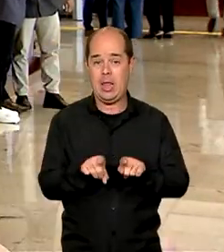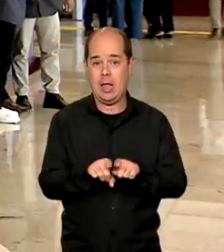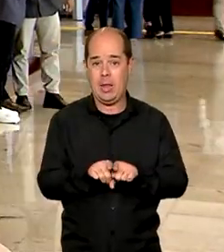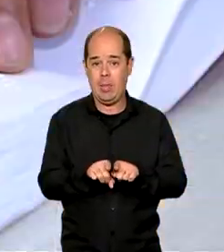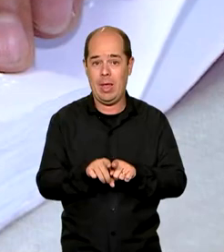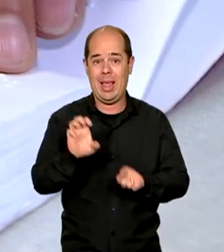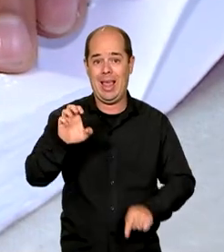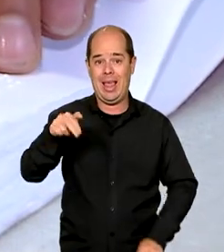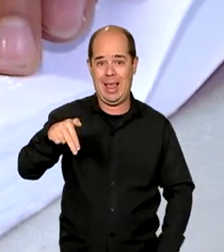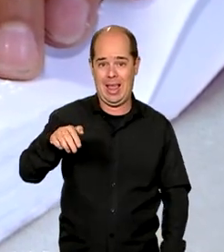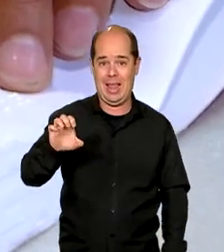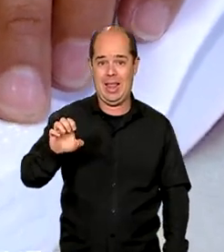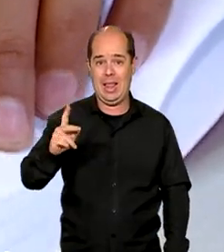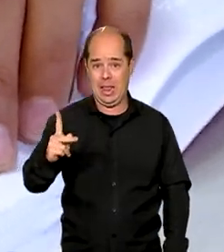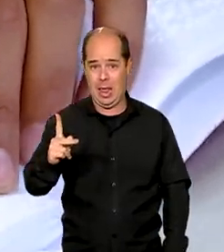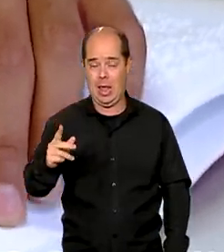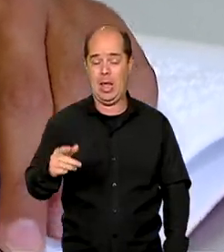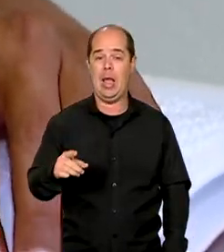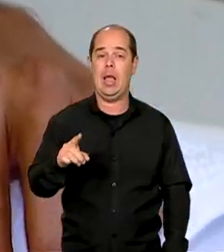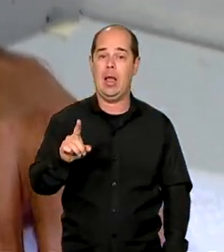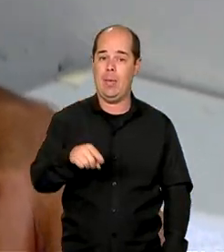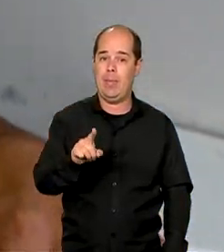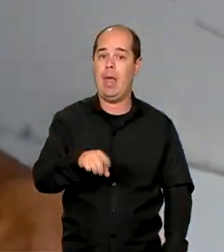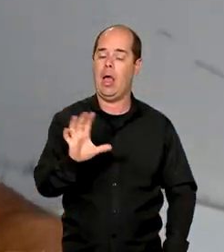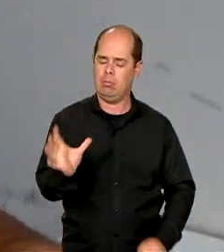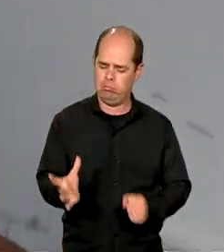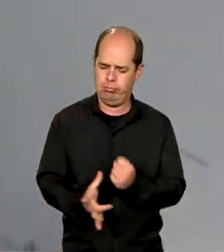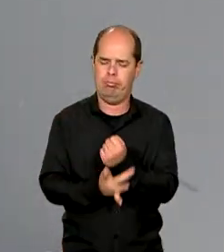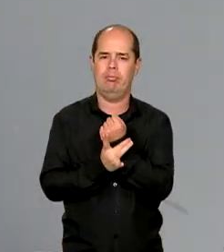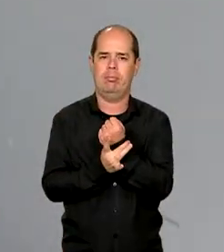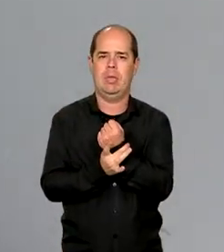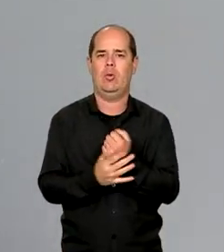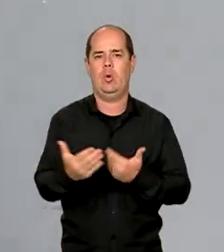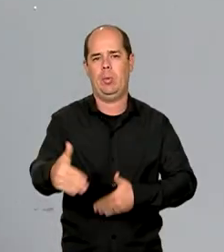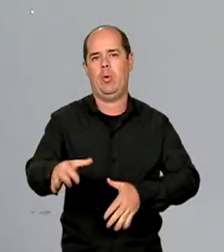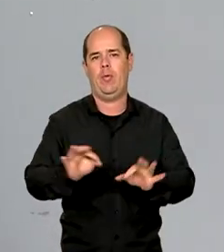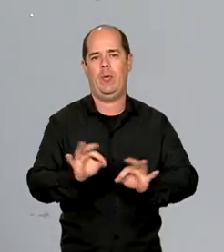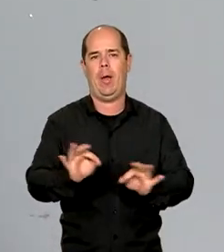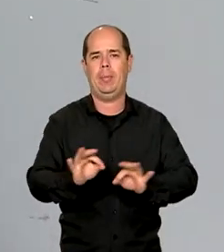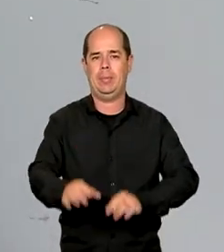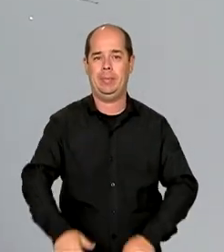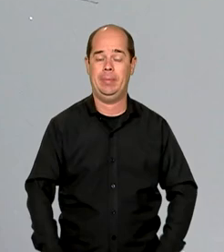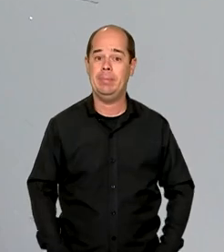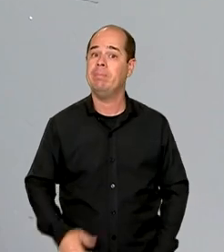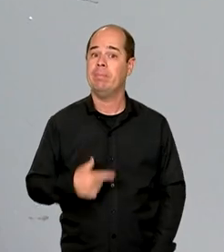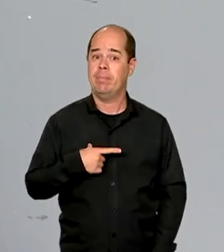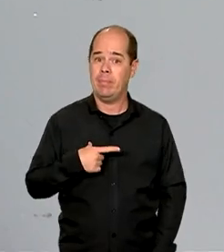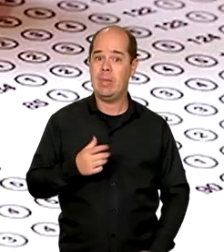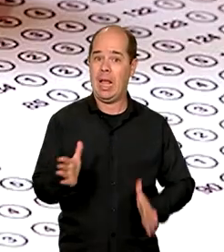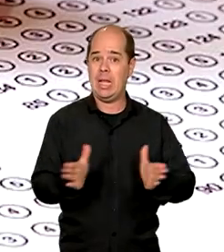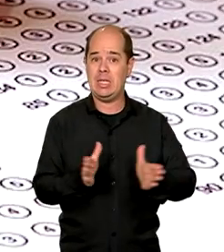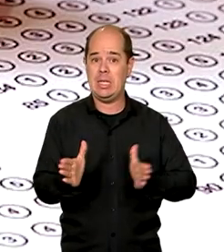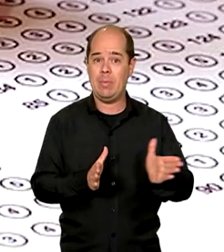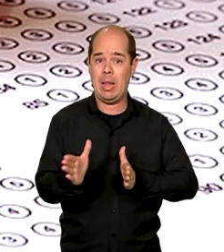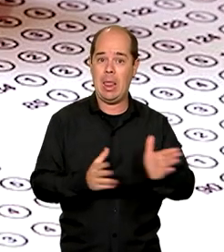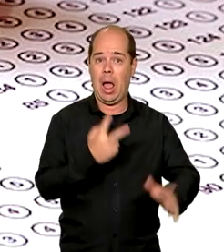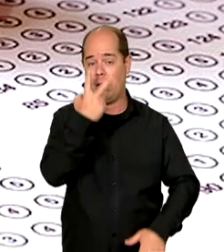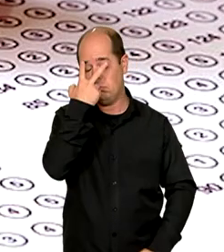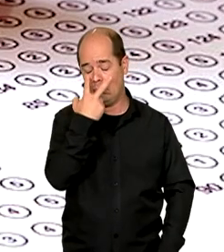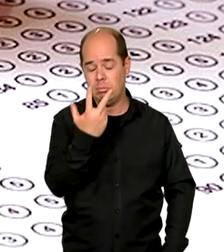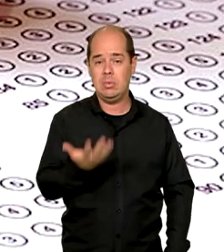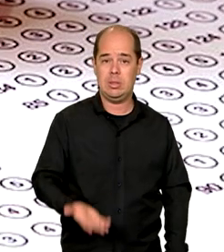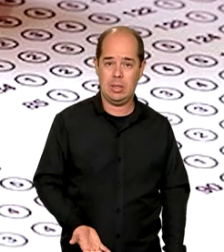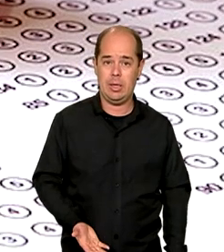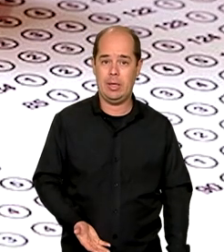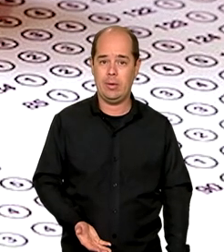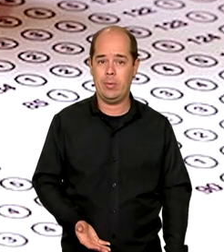de segurança. Neste ano, a prova terá novos recursos de acessibilidade para pessoas com deficiência visual. O cartão